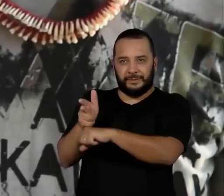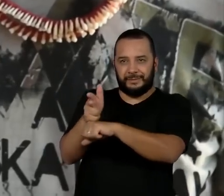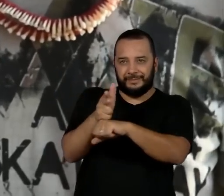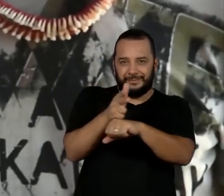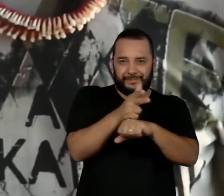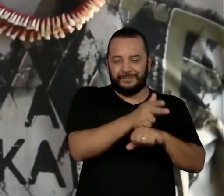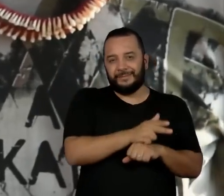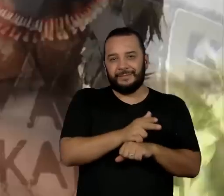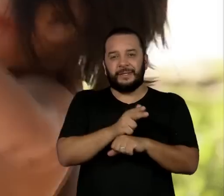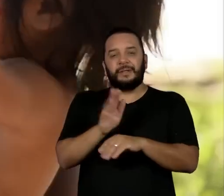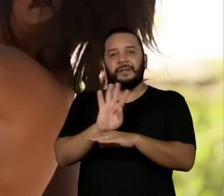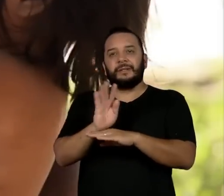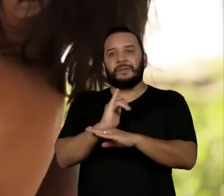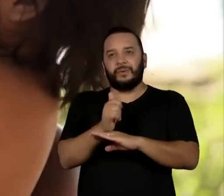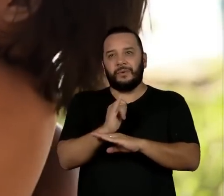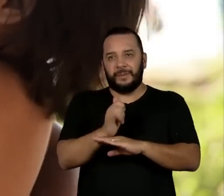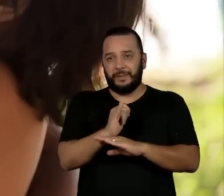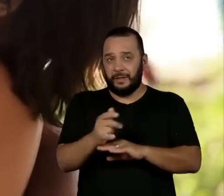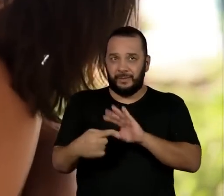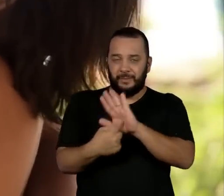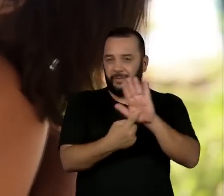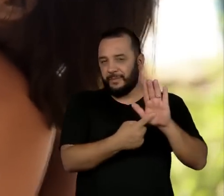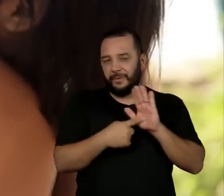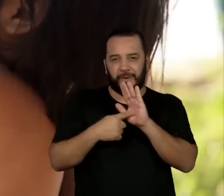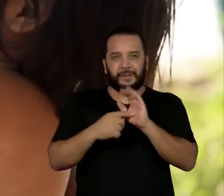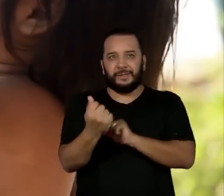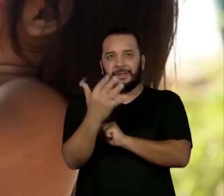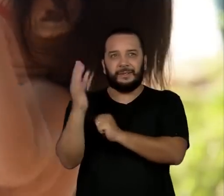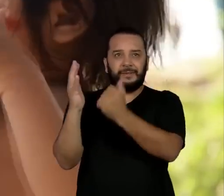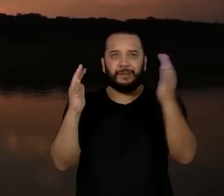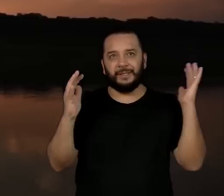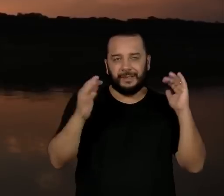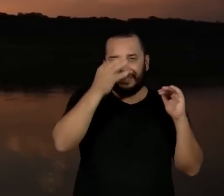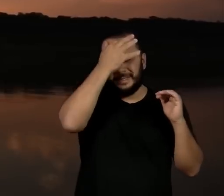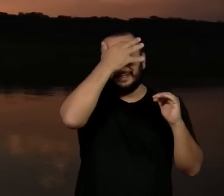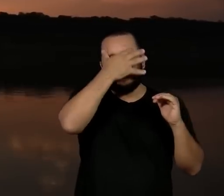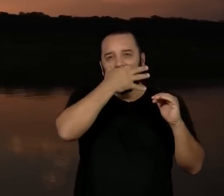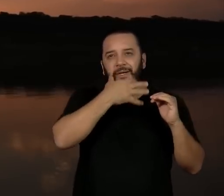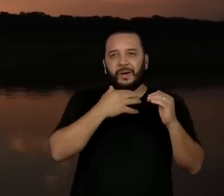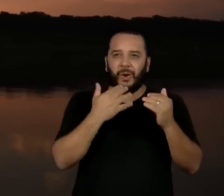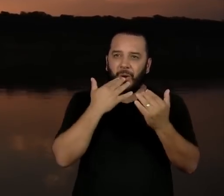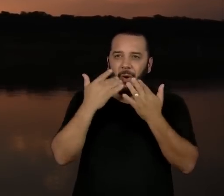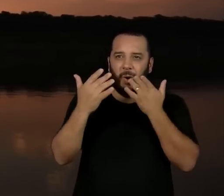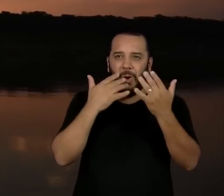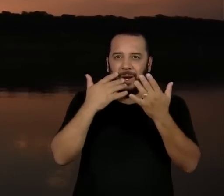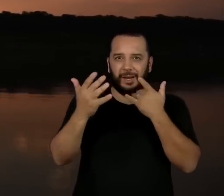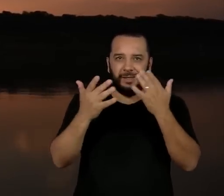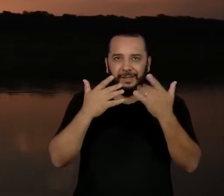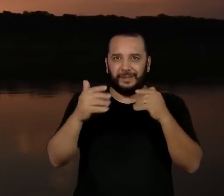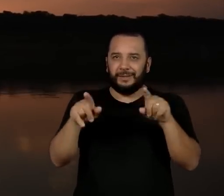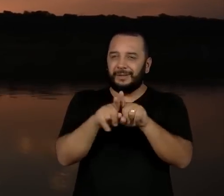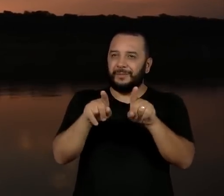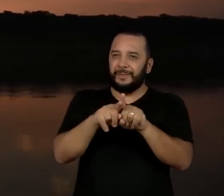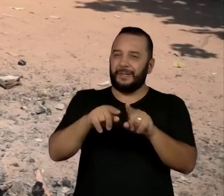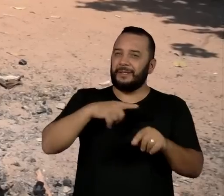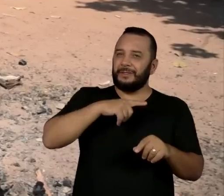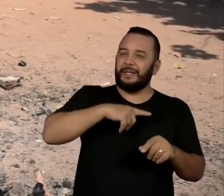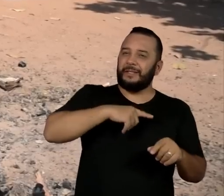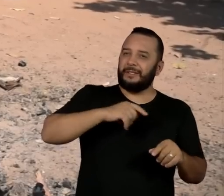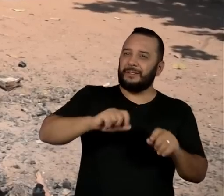Entre terras e águas, aves e onças, lá se vão 32 anos de fotografia.